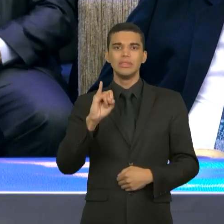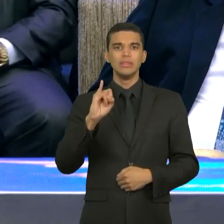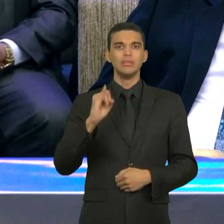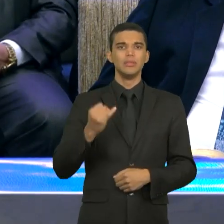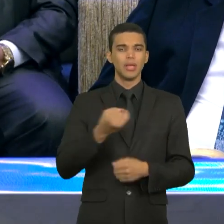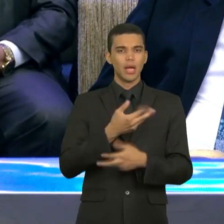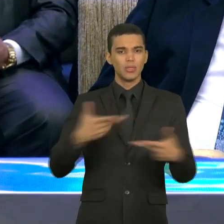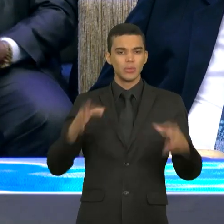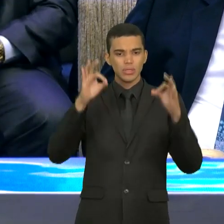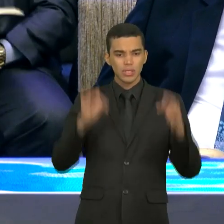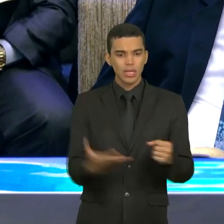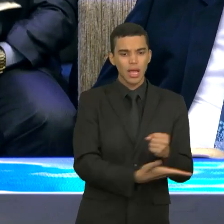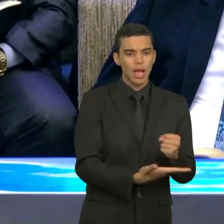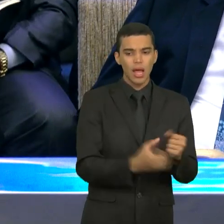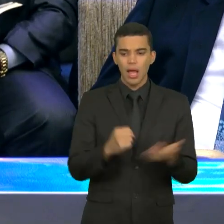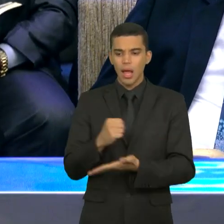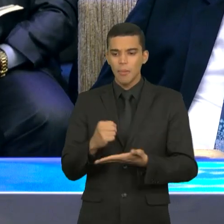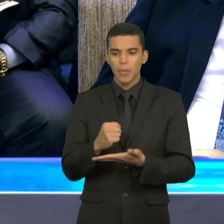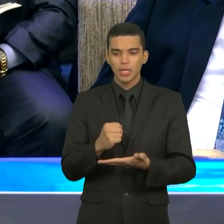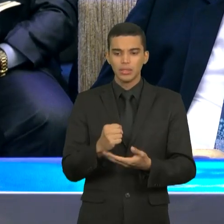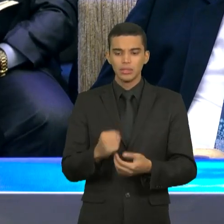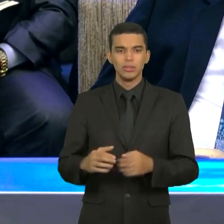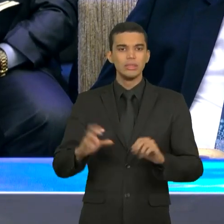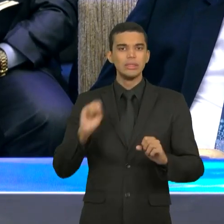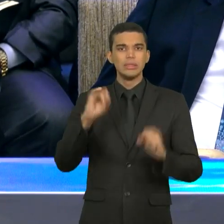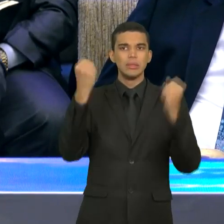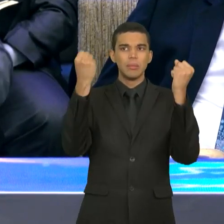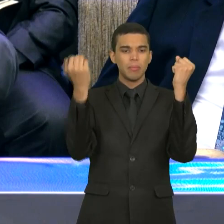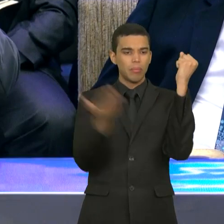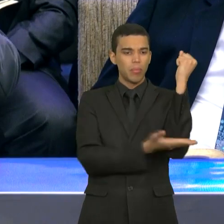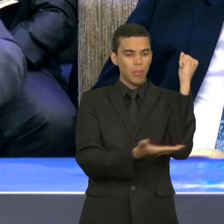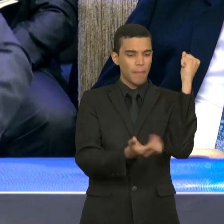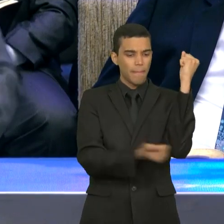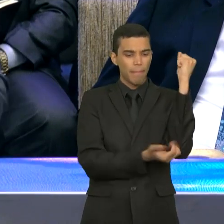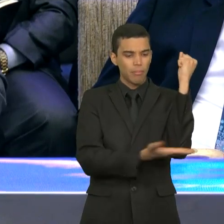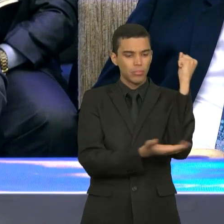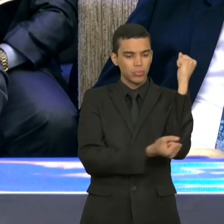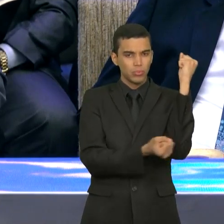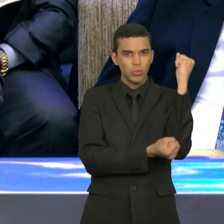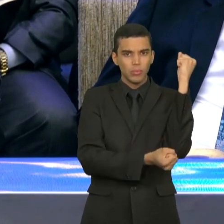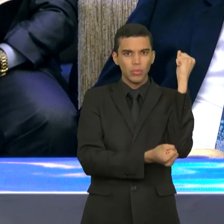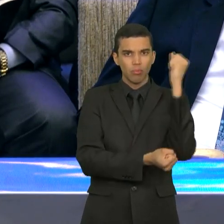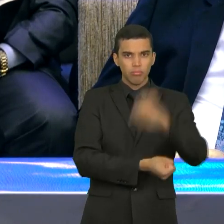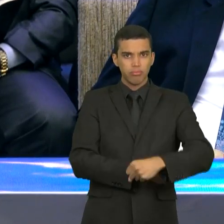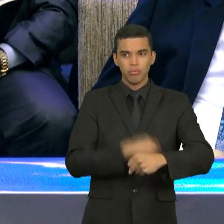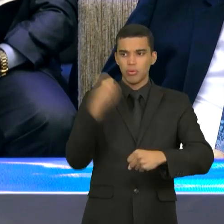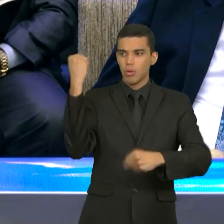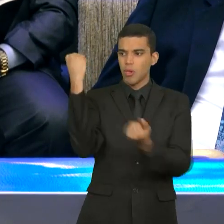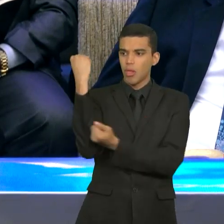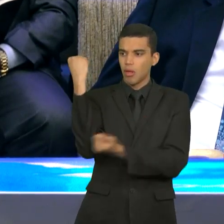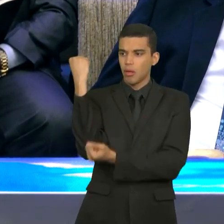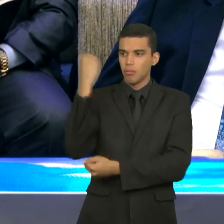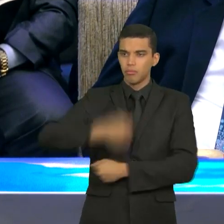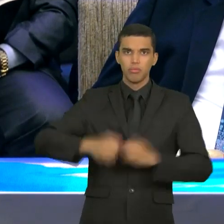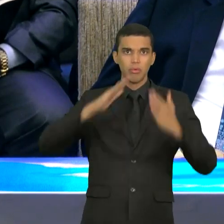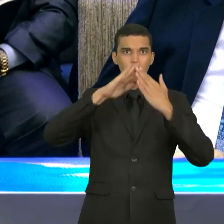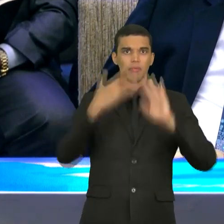o edifício que caiu lá na cidade de Aventura alguns meses atrás na Flórida